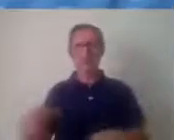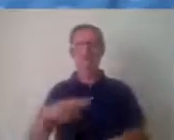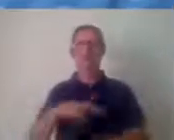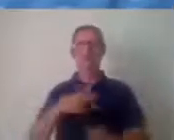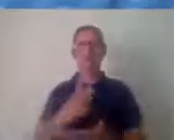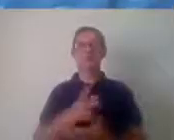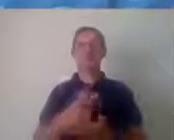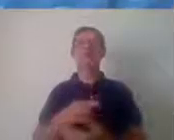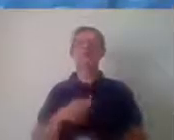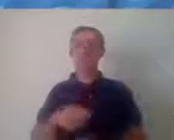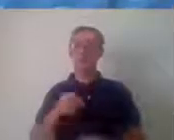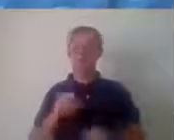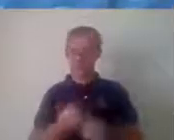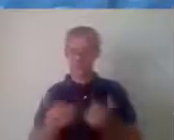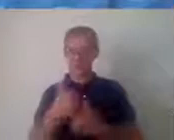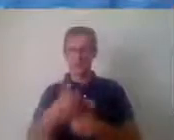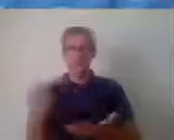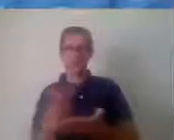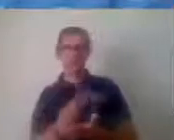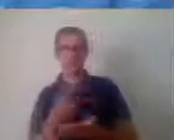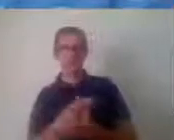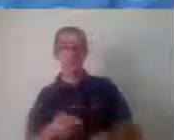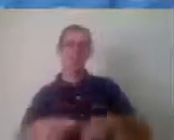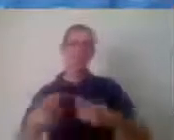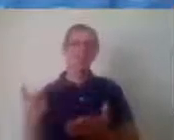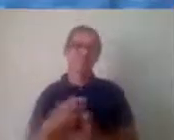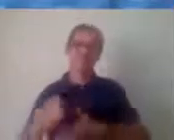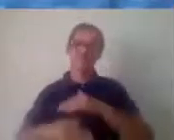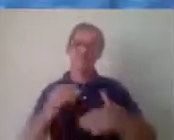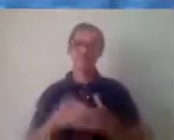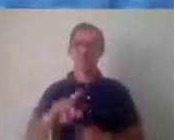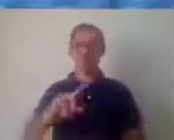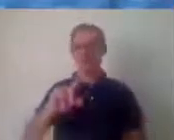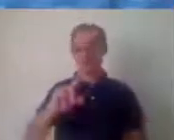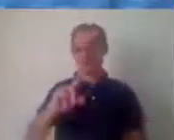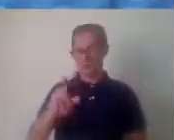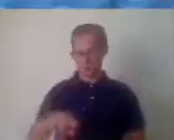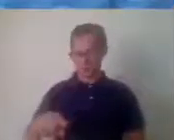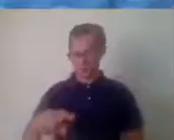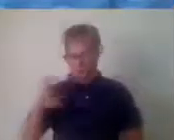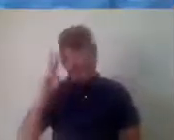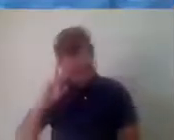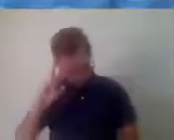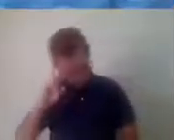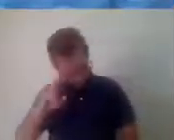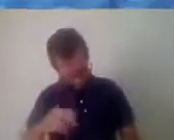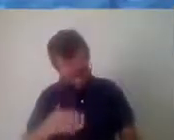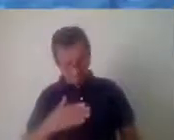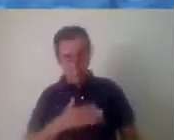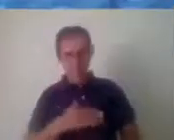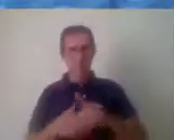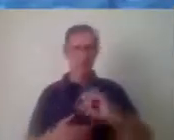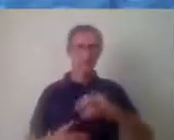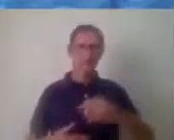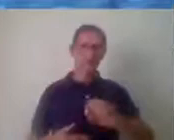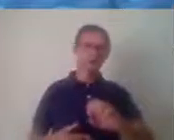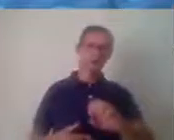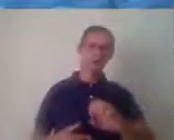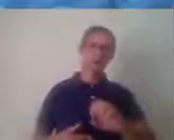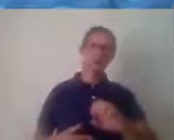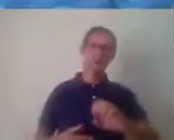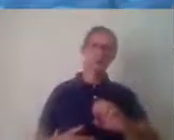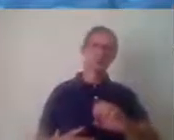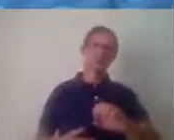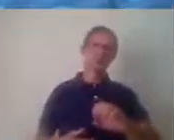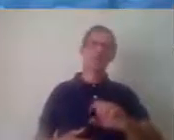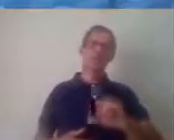aí, porque senão você faz a substituição errada e aí errou toda a integral. Lembre-se, meu limite de variação